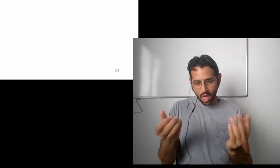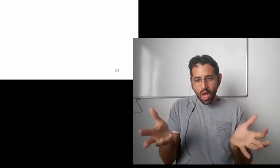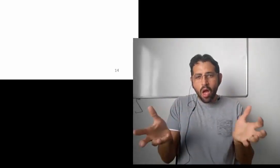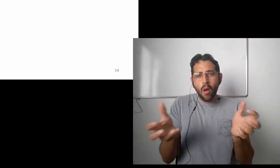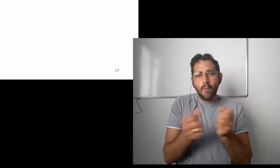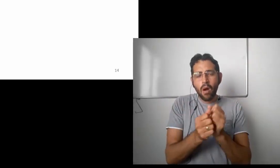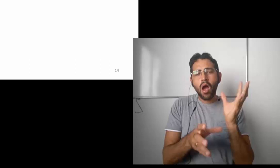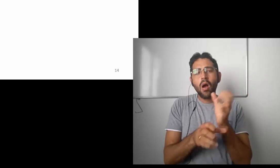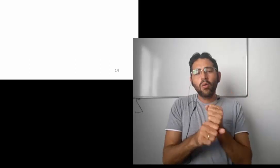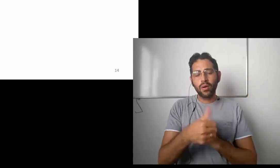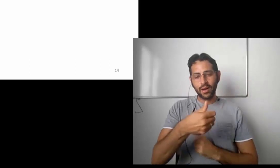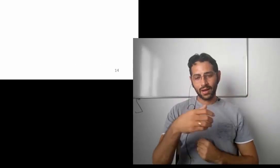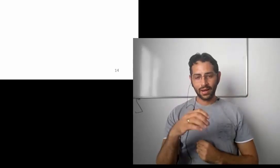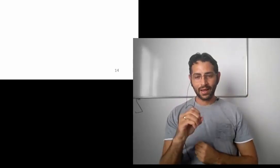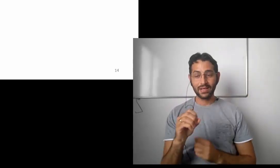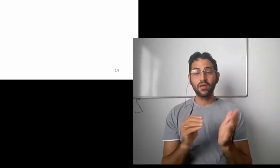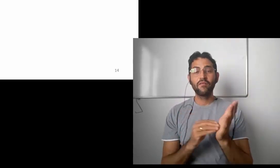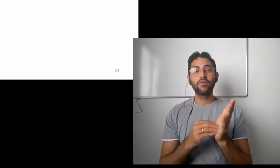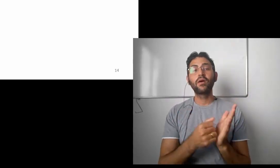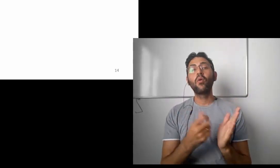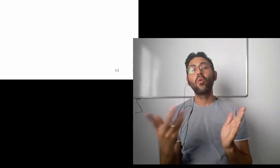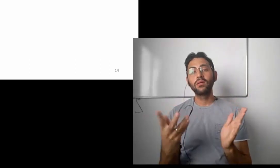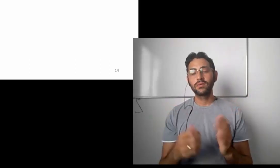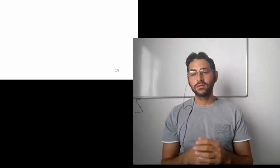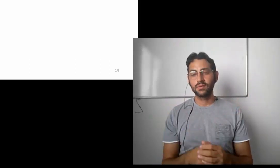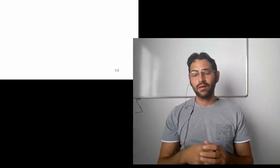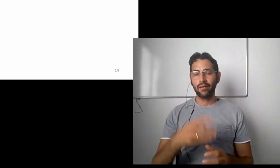2 com 6, 10. Falta 4.